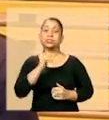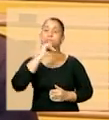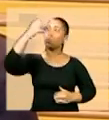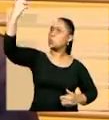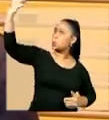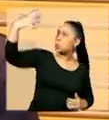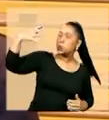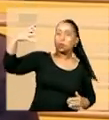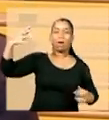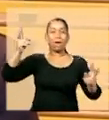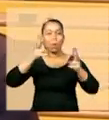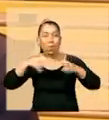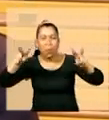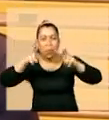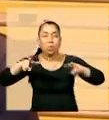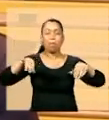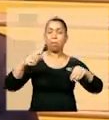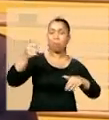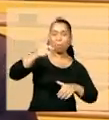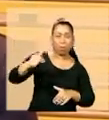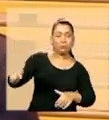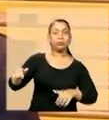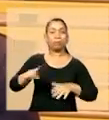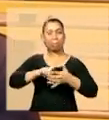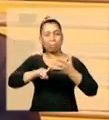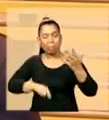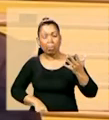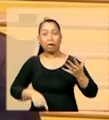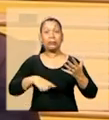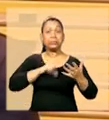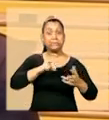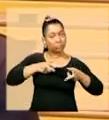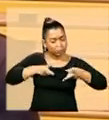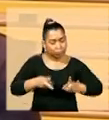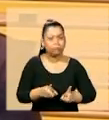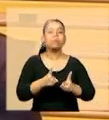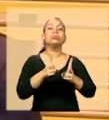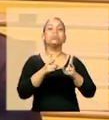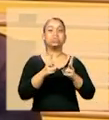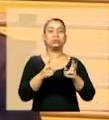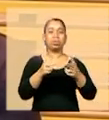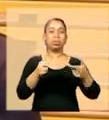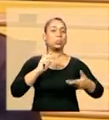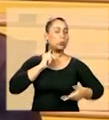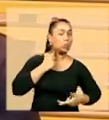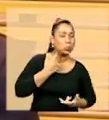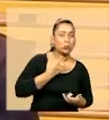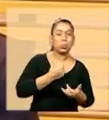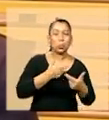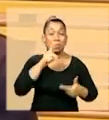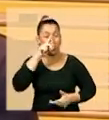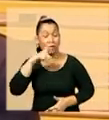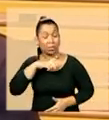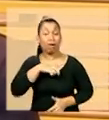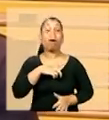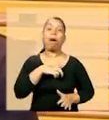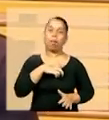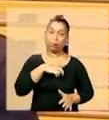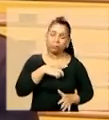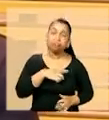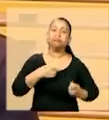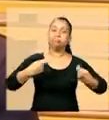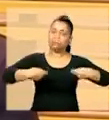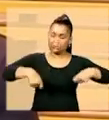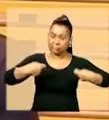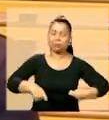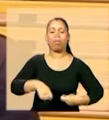de iluminação, ventilação, entre outras. Aí depois, se ainda persistir agentes insalubres, perigosos, aí sim